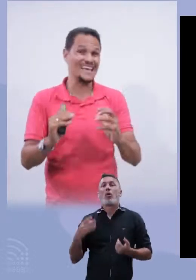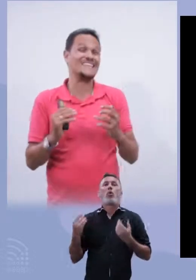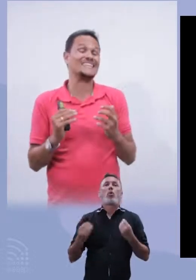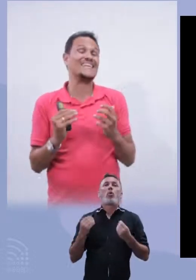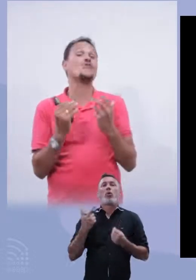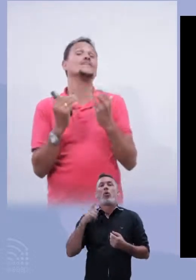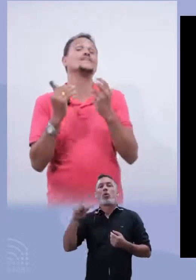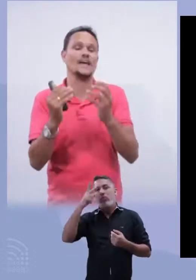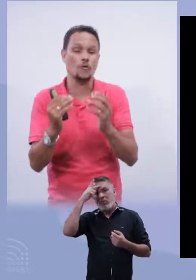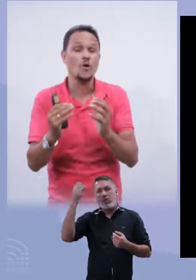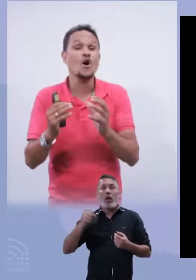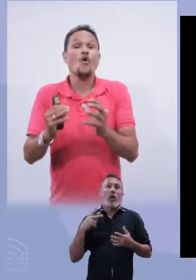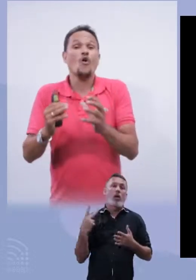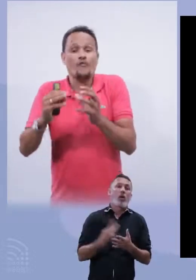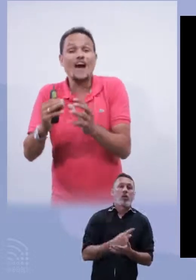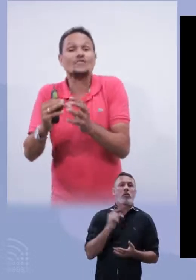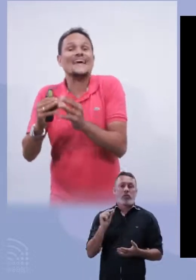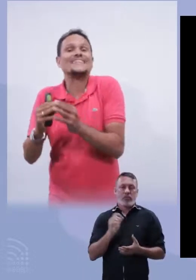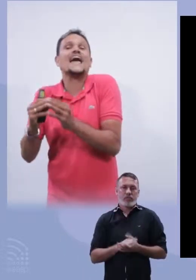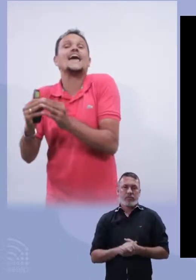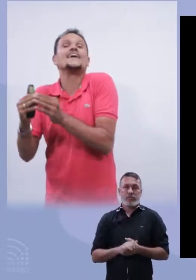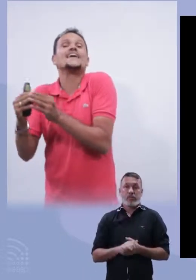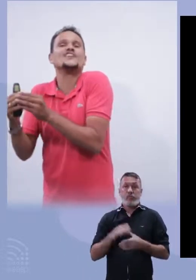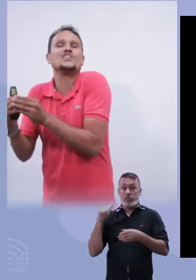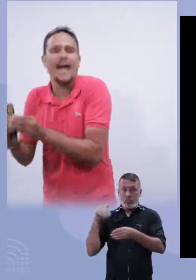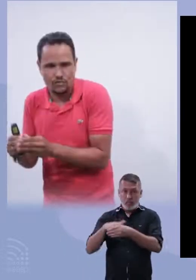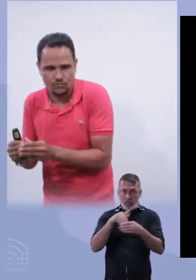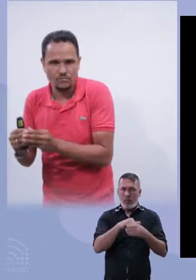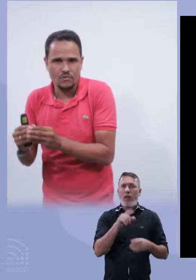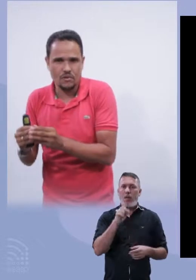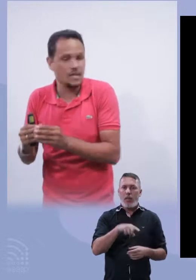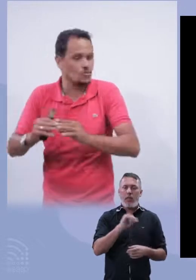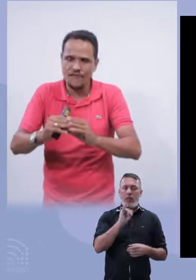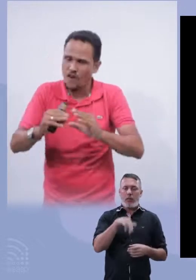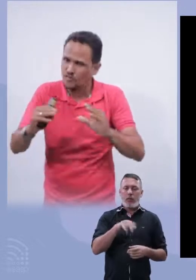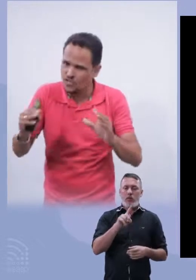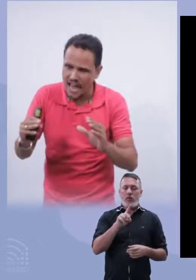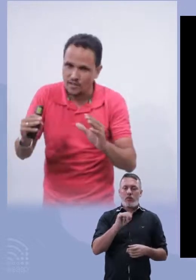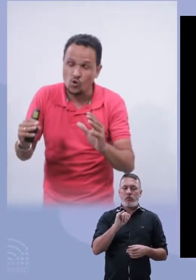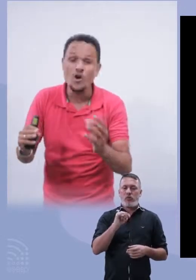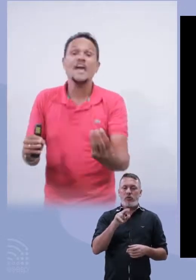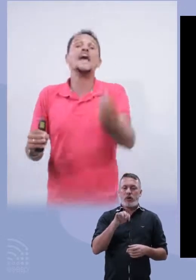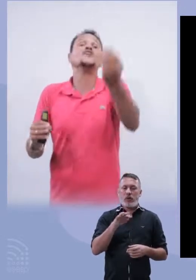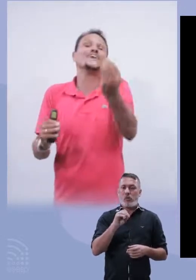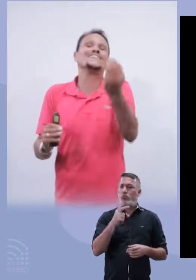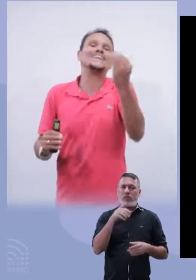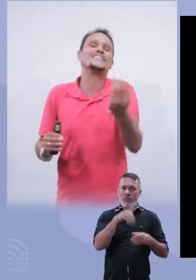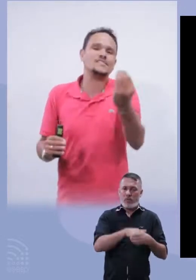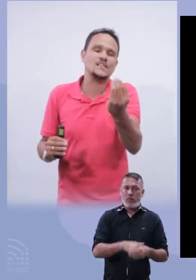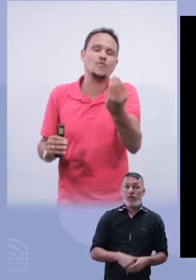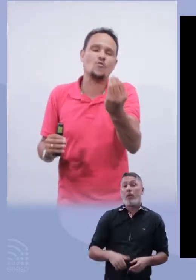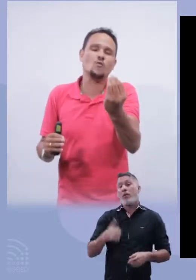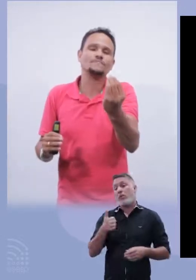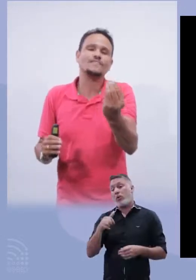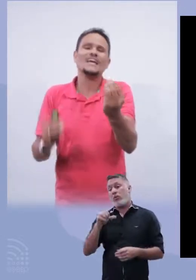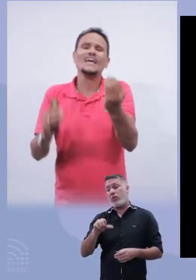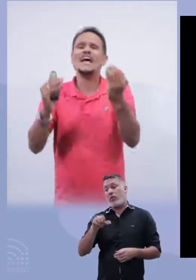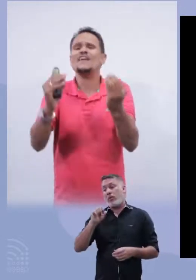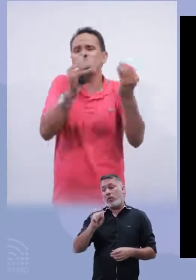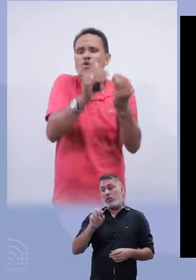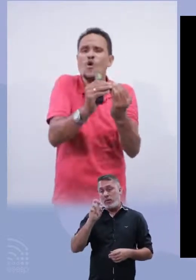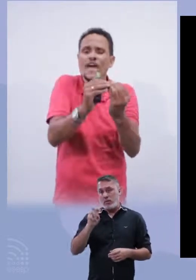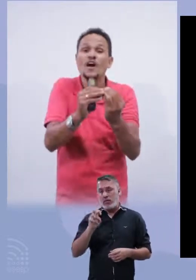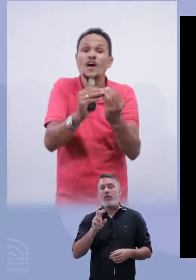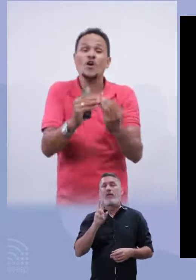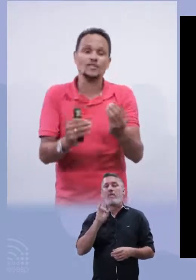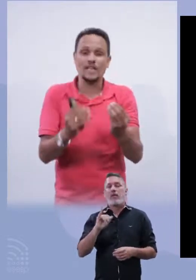O que está acontecendo? O voto ainda é indireto. Não tem voto direto. Em 85,